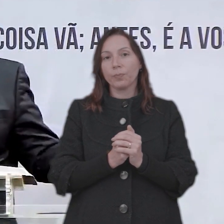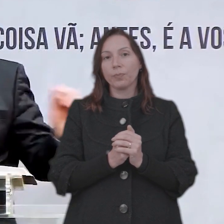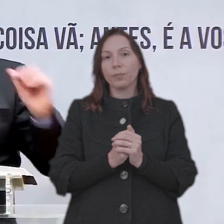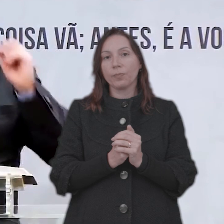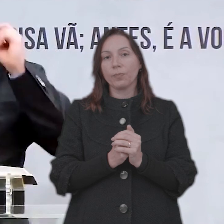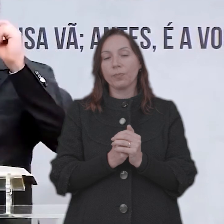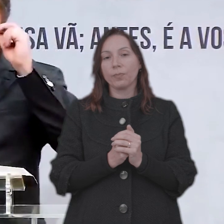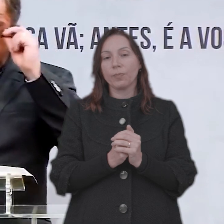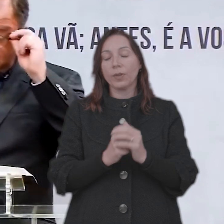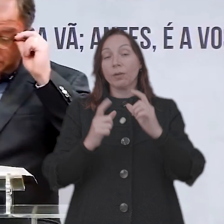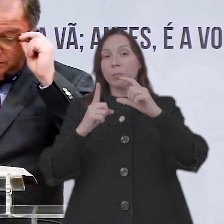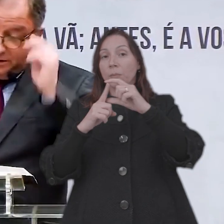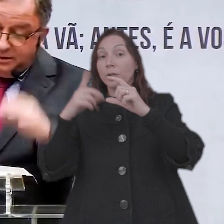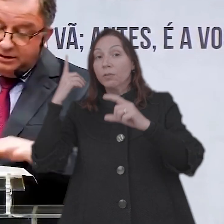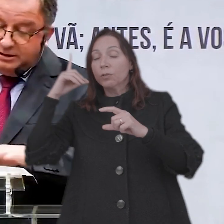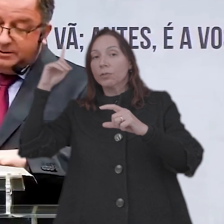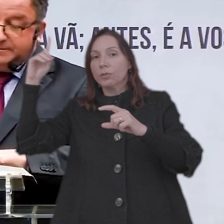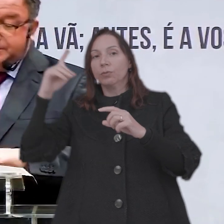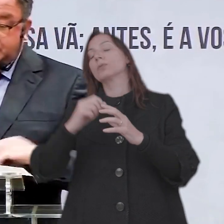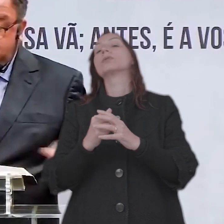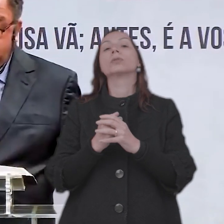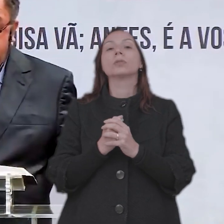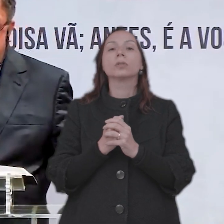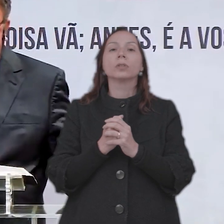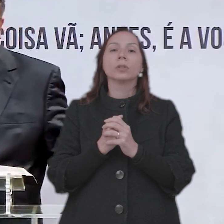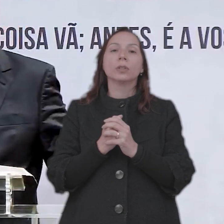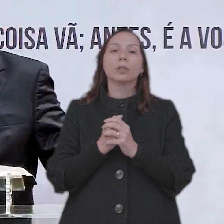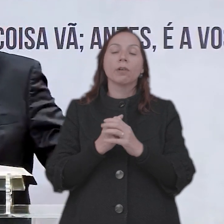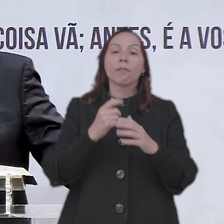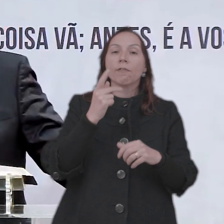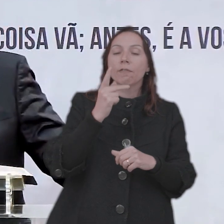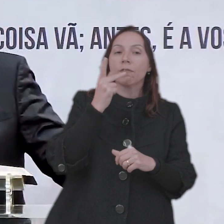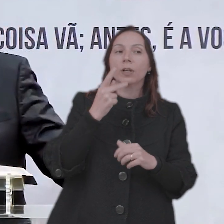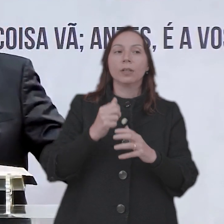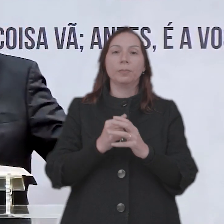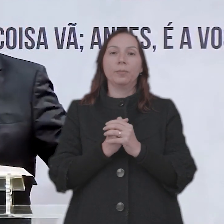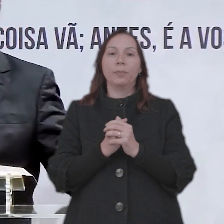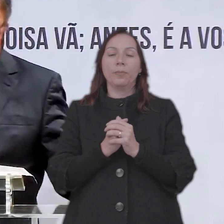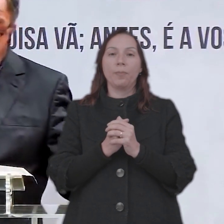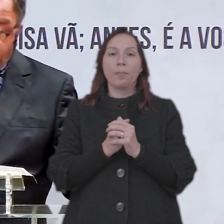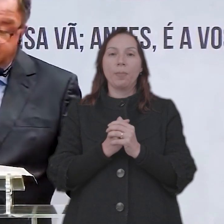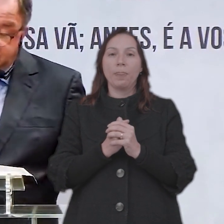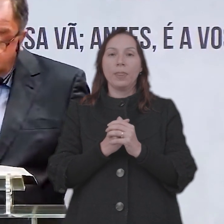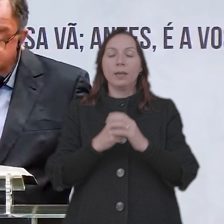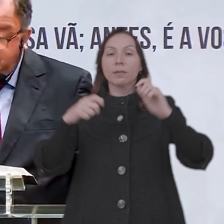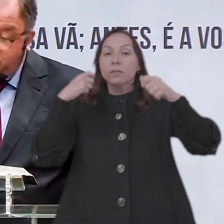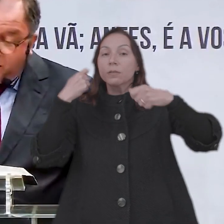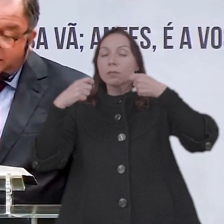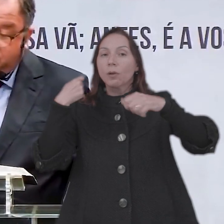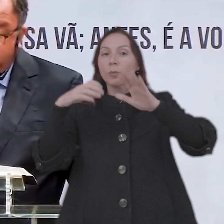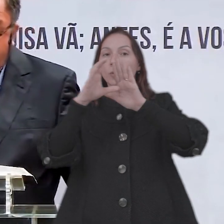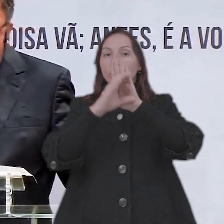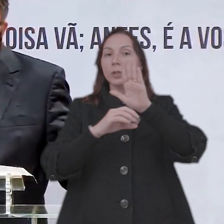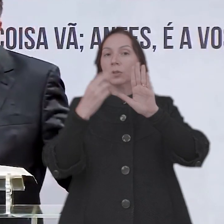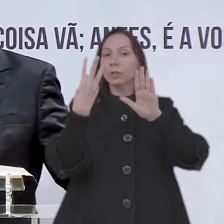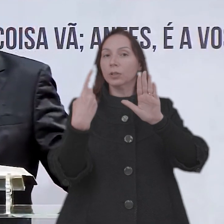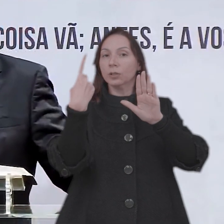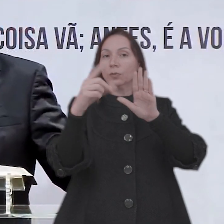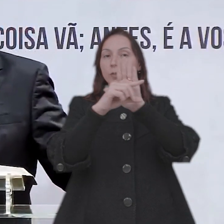A palavra de Deus nos diz assim, Salmo 31, versículo